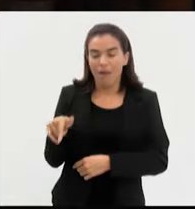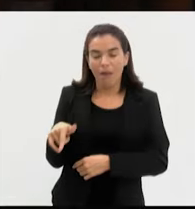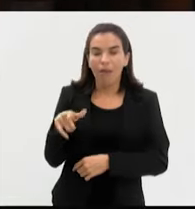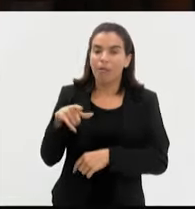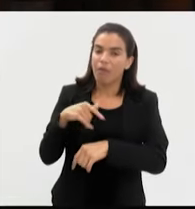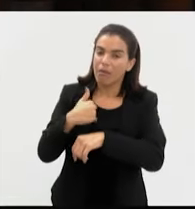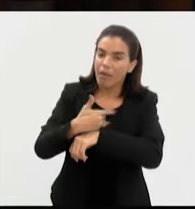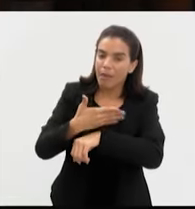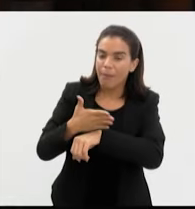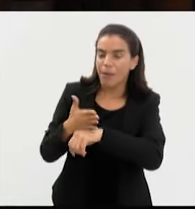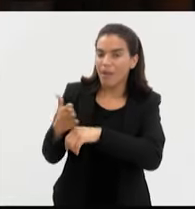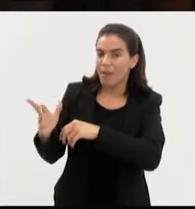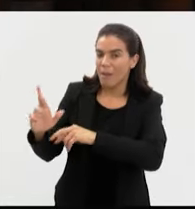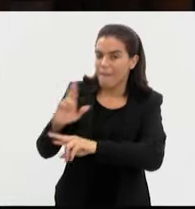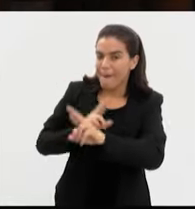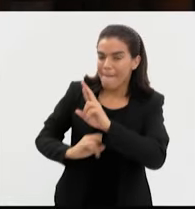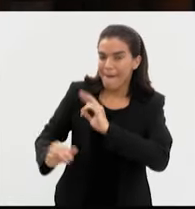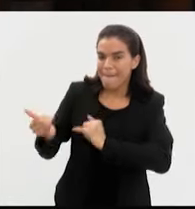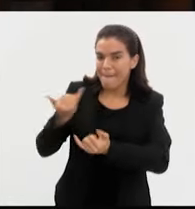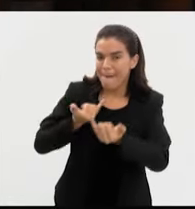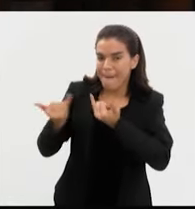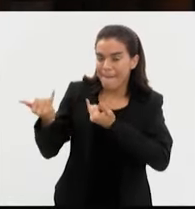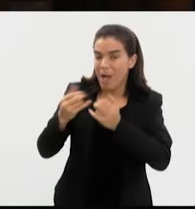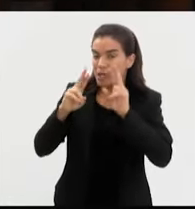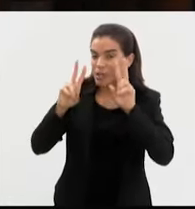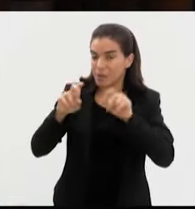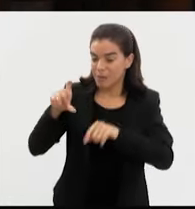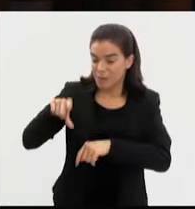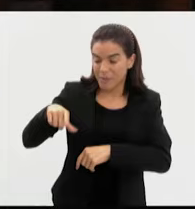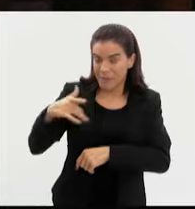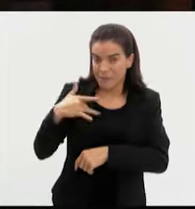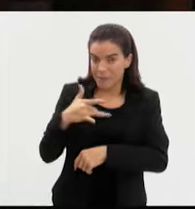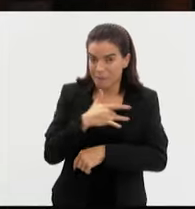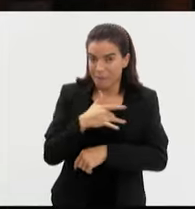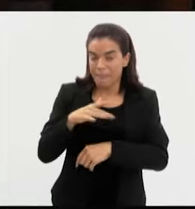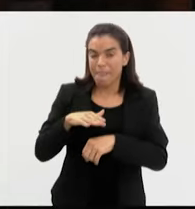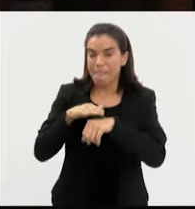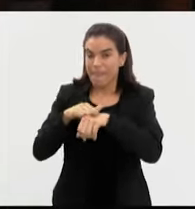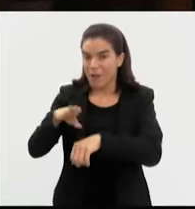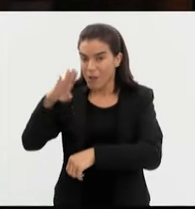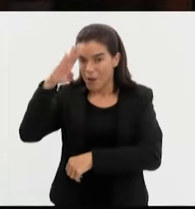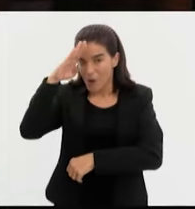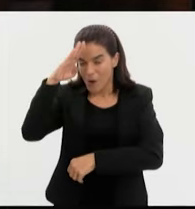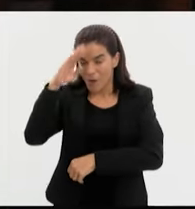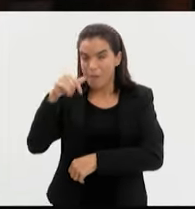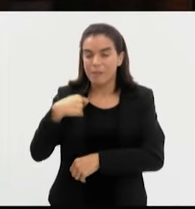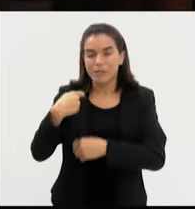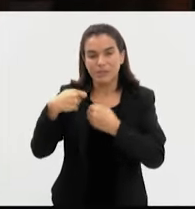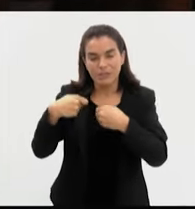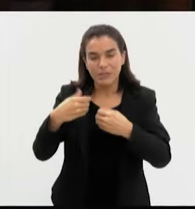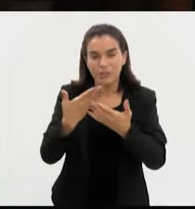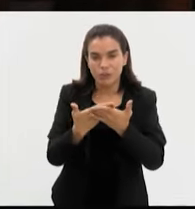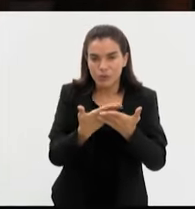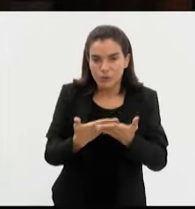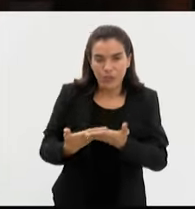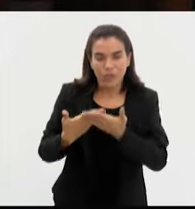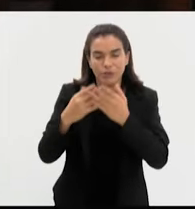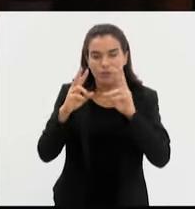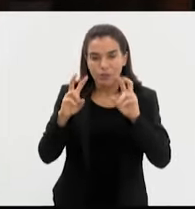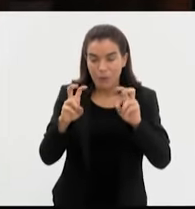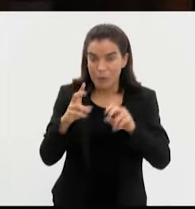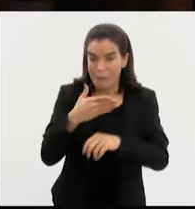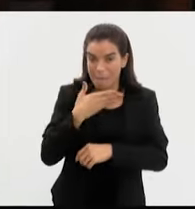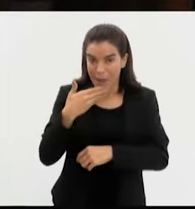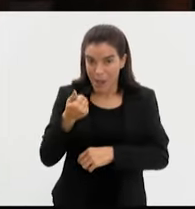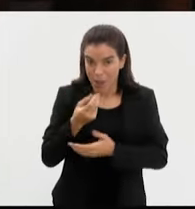tempo inteiro uma grande parte fal de plan de fui no Coronel Henrique falei tem que fazer um estudo para saber se é